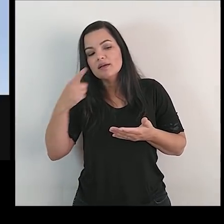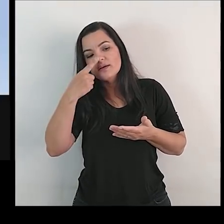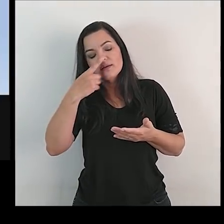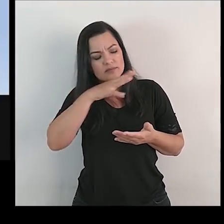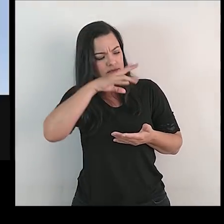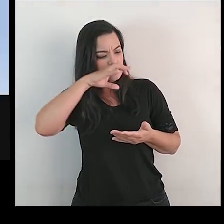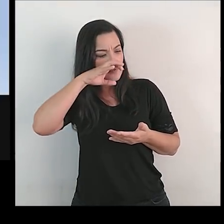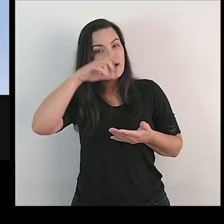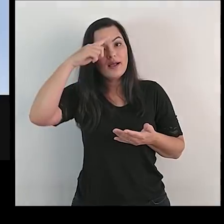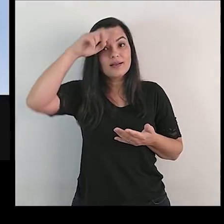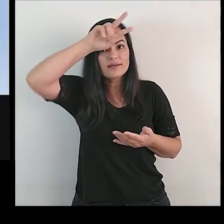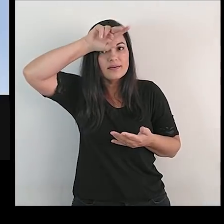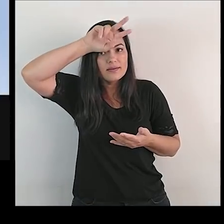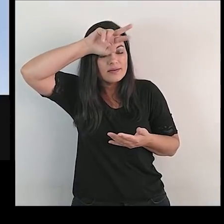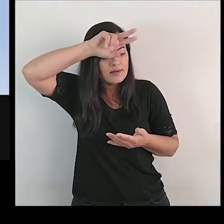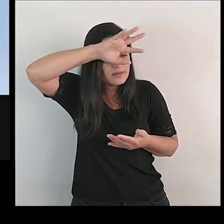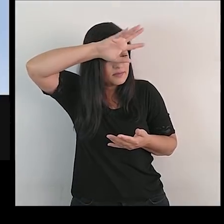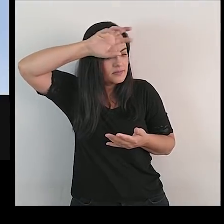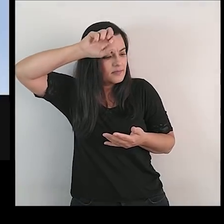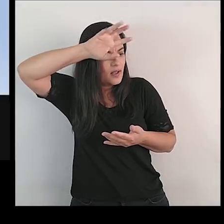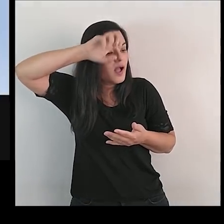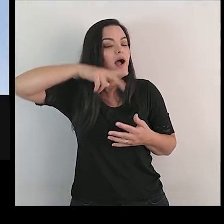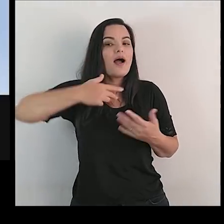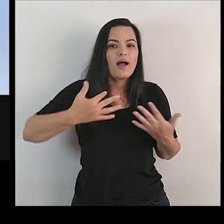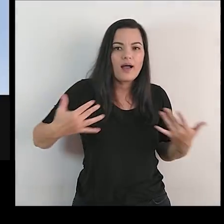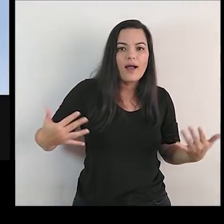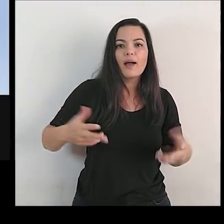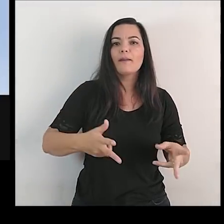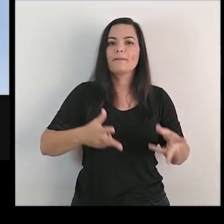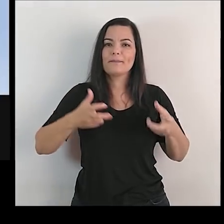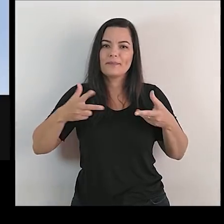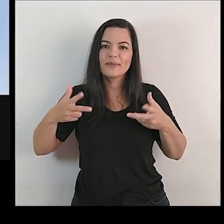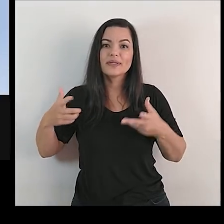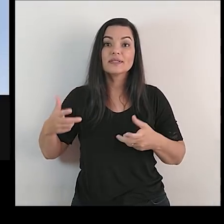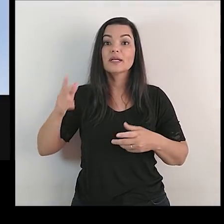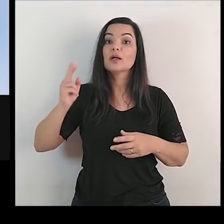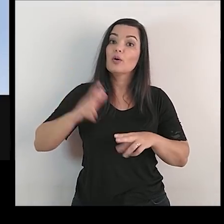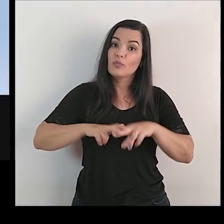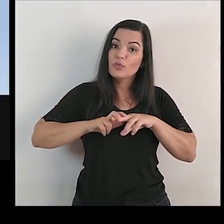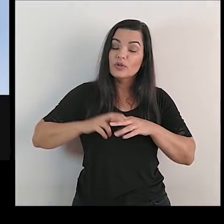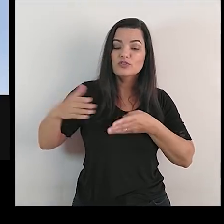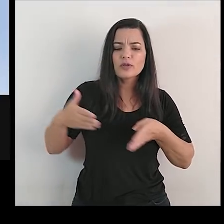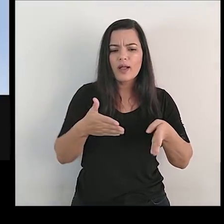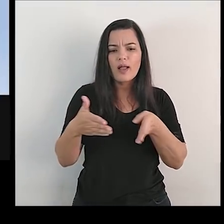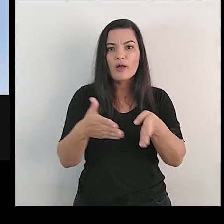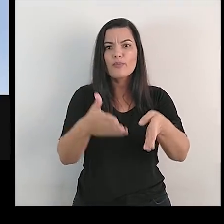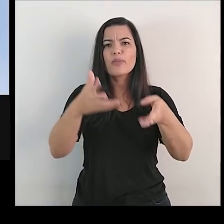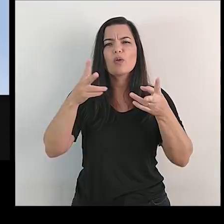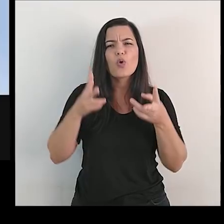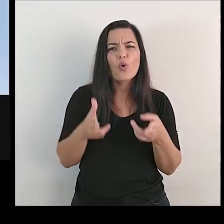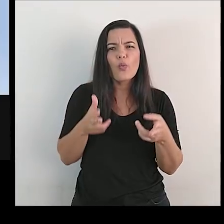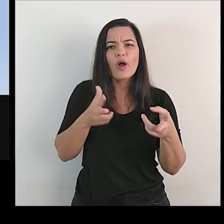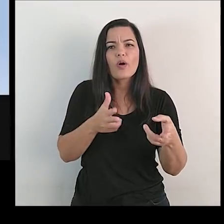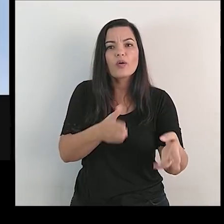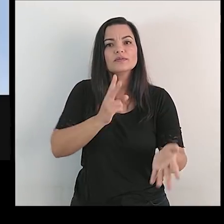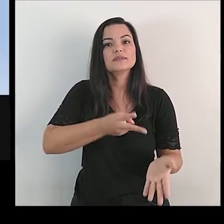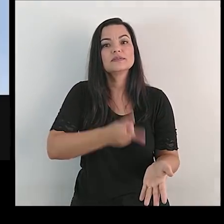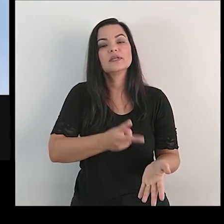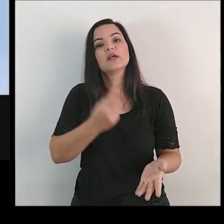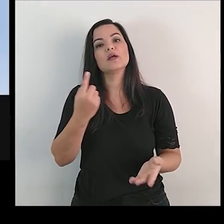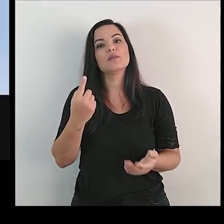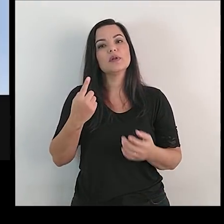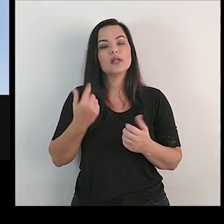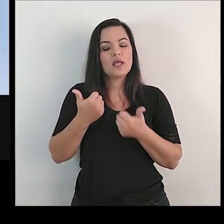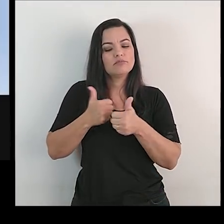elas têm de se comunicarem entre elas. Por isso que elas estão sempre fazendo o mesmo caminho e sempre andando uma atrás